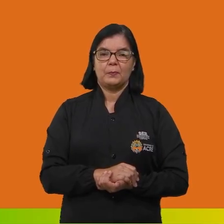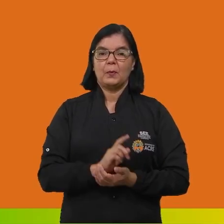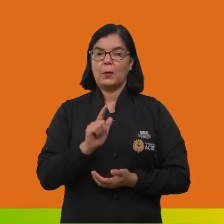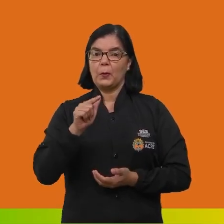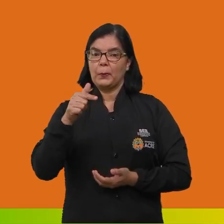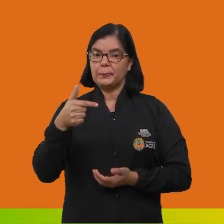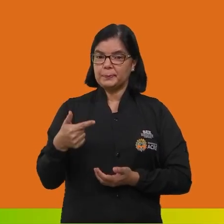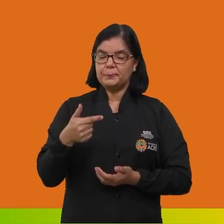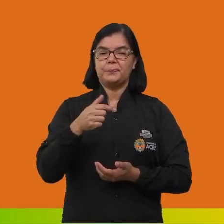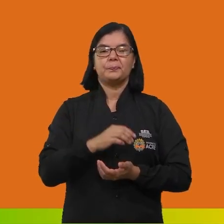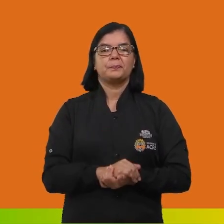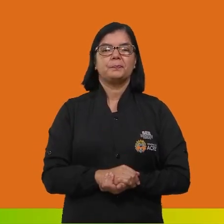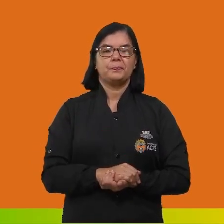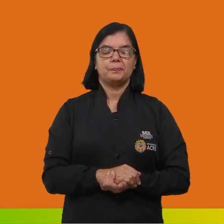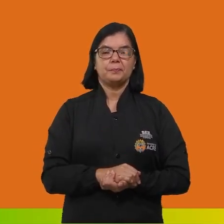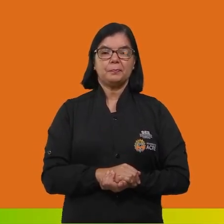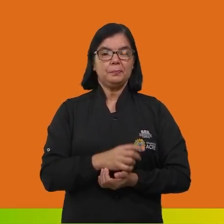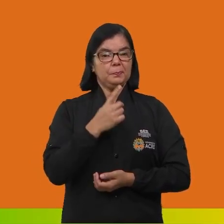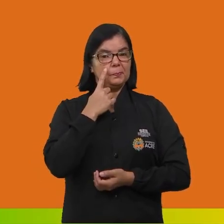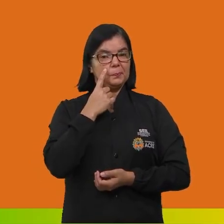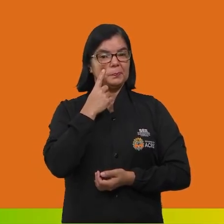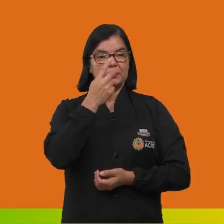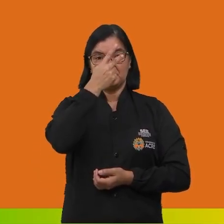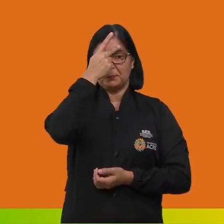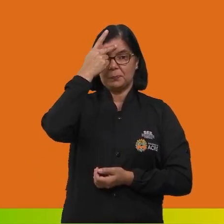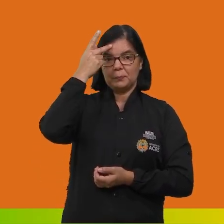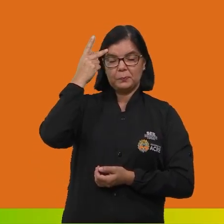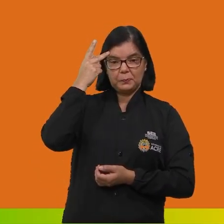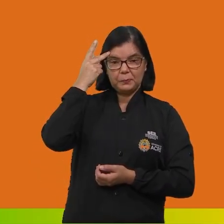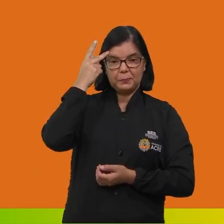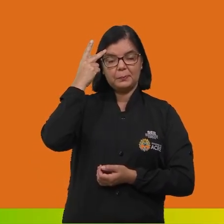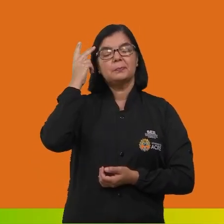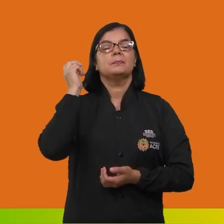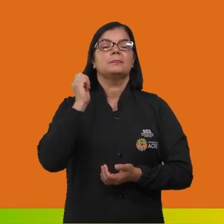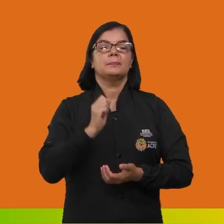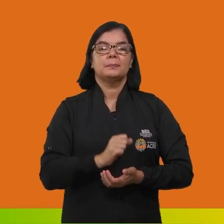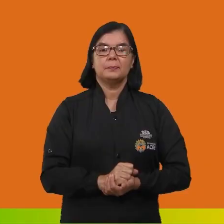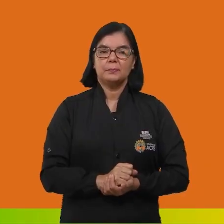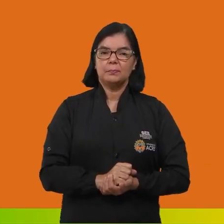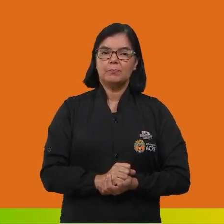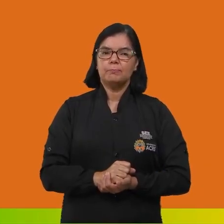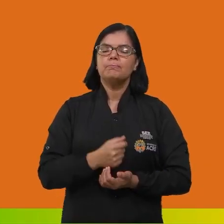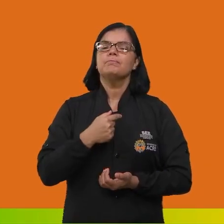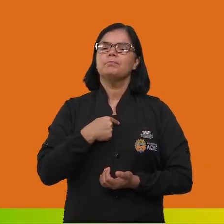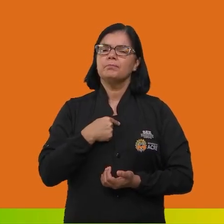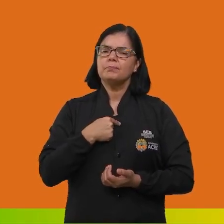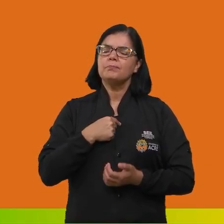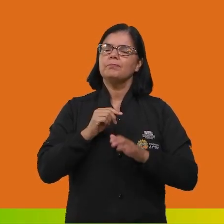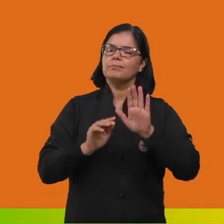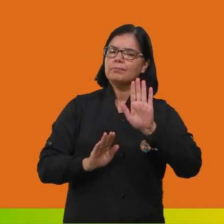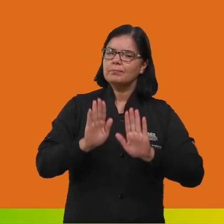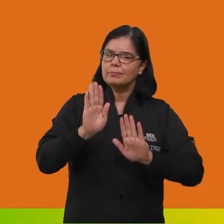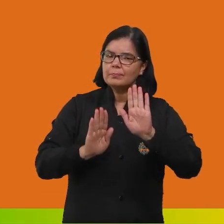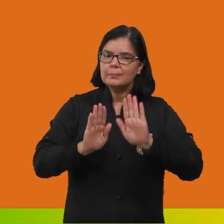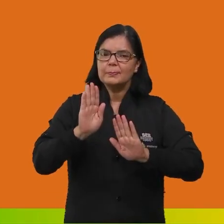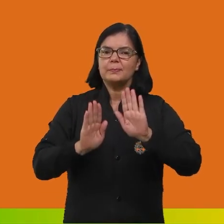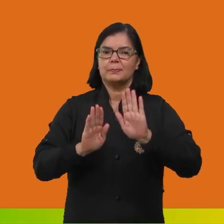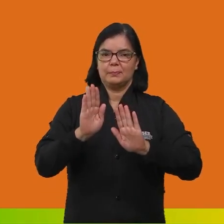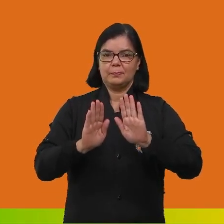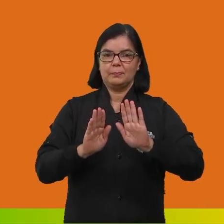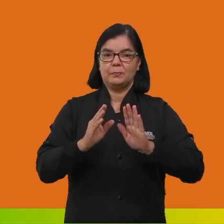Outra afirmação. Então, vamos observar. Verdadeiro ou falso? A pessoa que se dedica